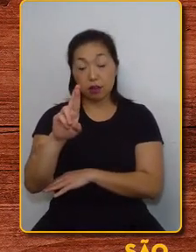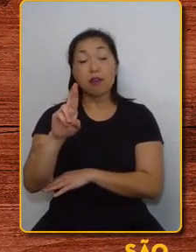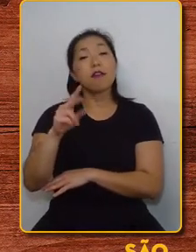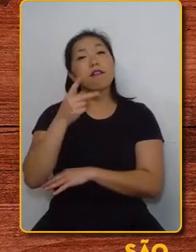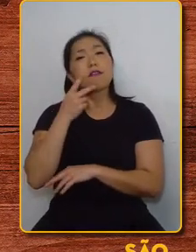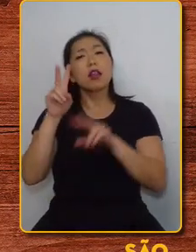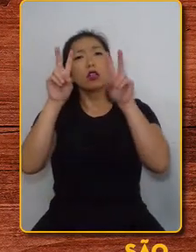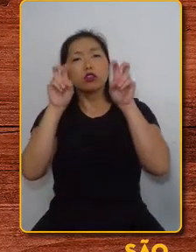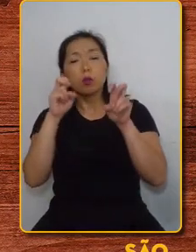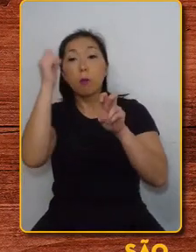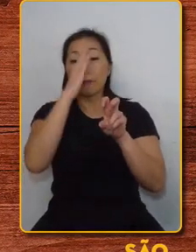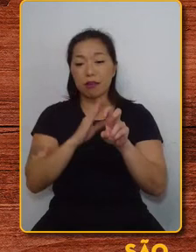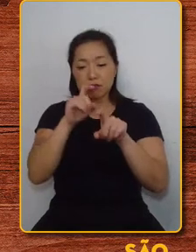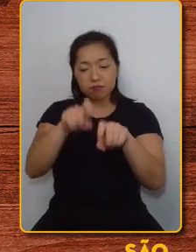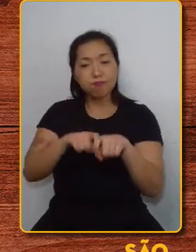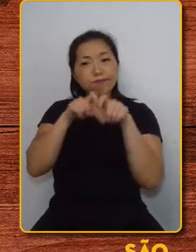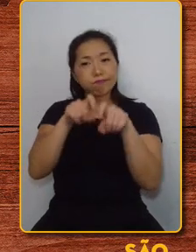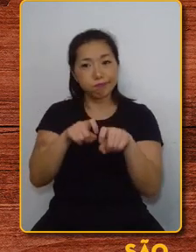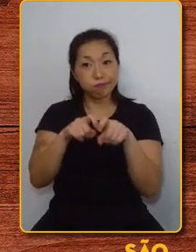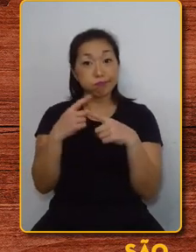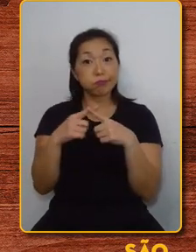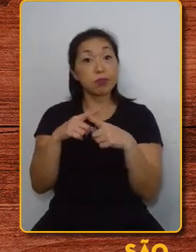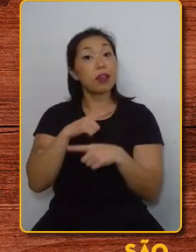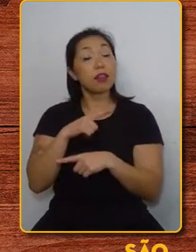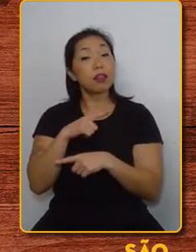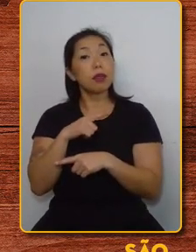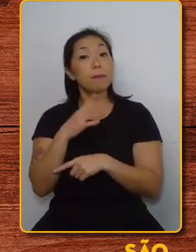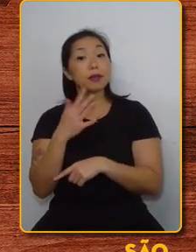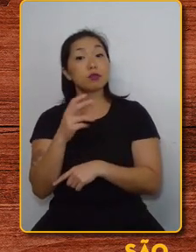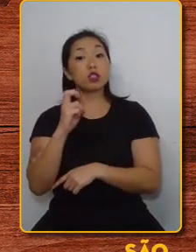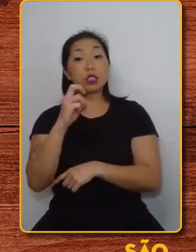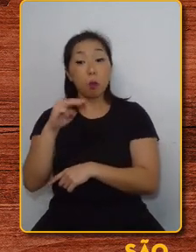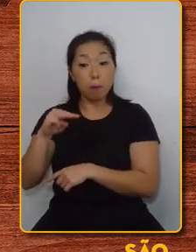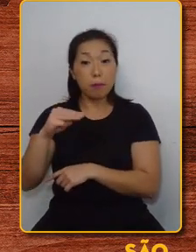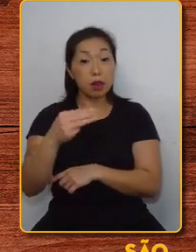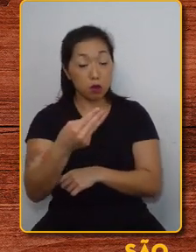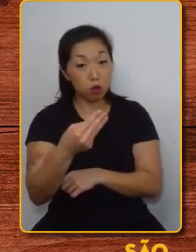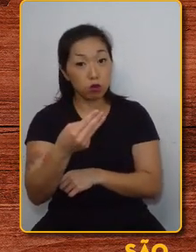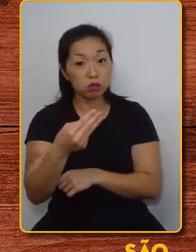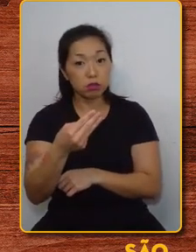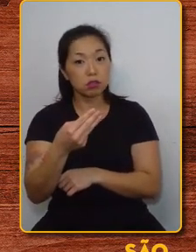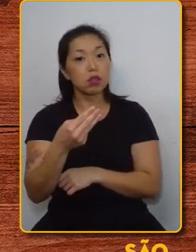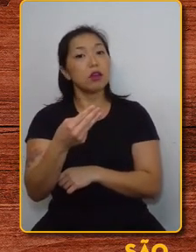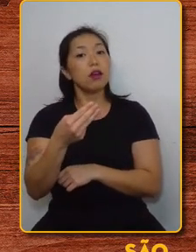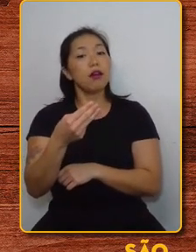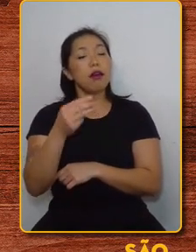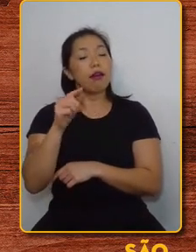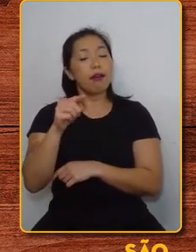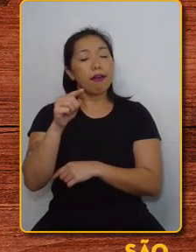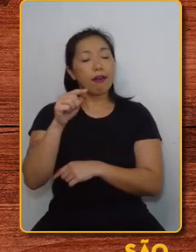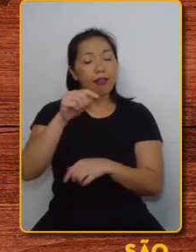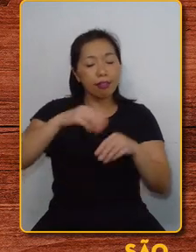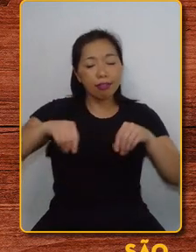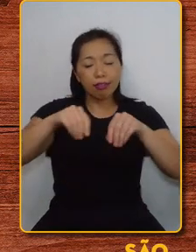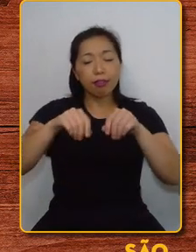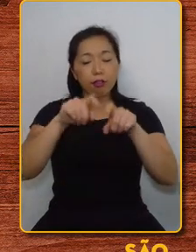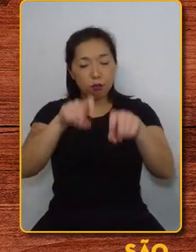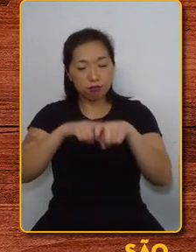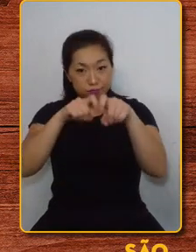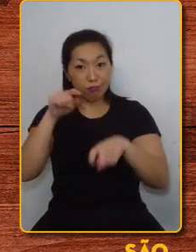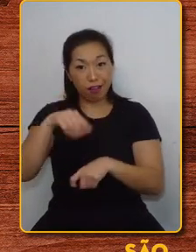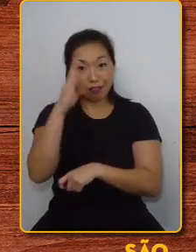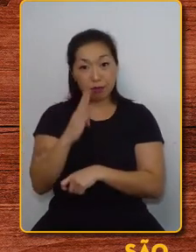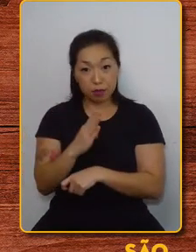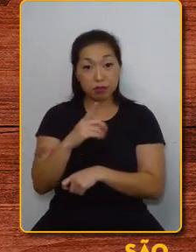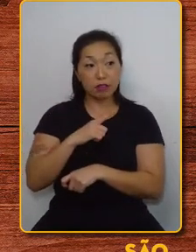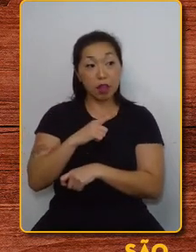dos quase 5 milhões de estabelecimentos, 4 milhões e meio são ocupados pela agricultura familiar. E essa agricultura familiar, ela